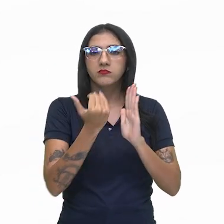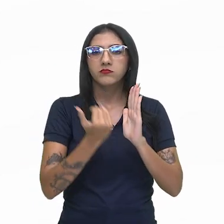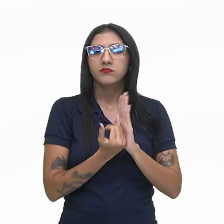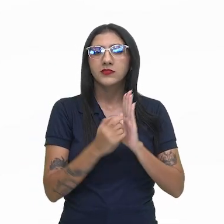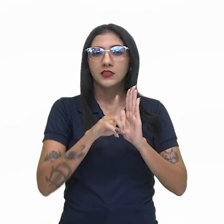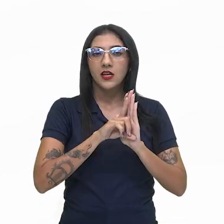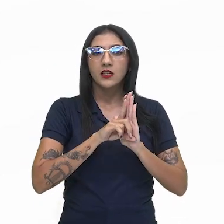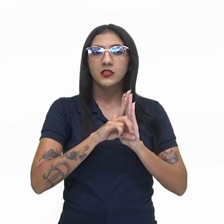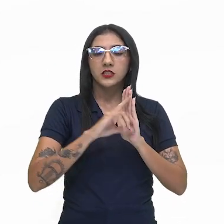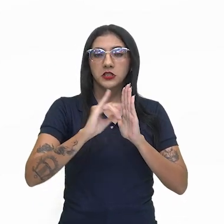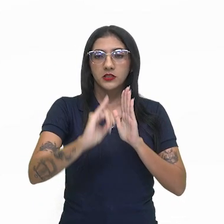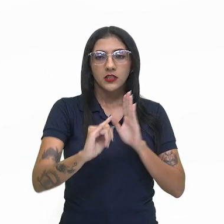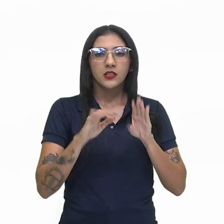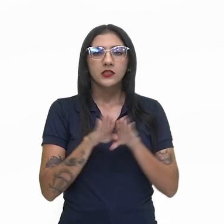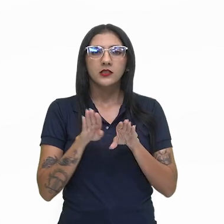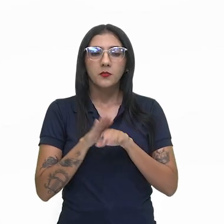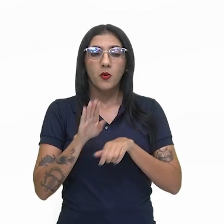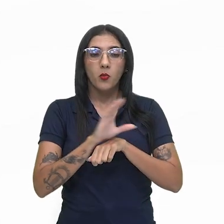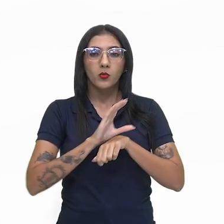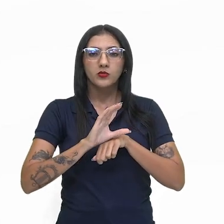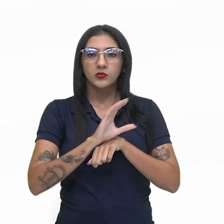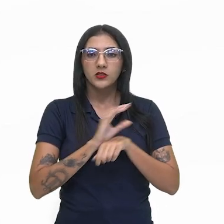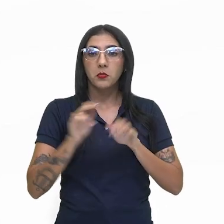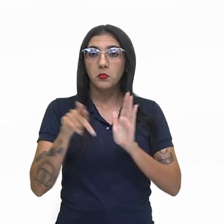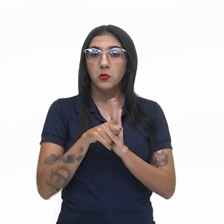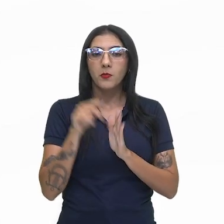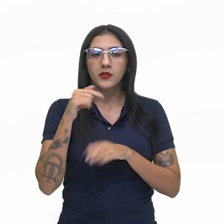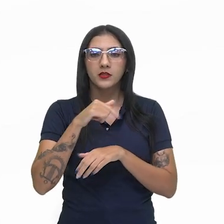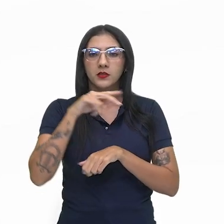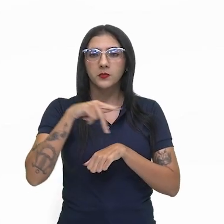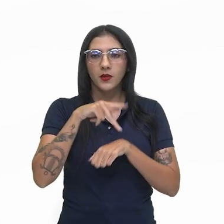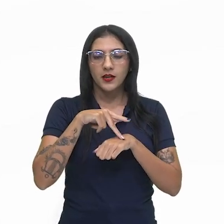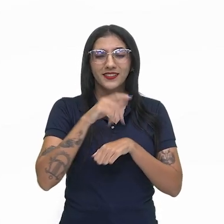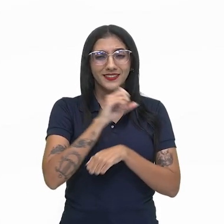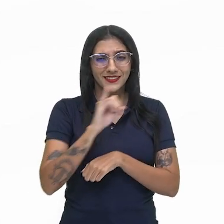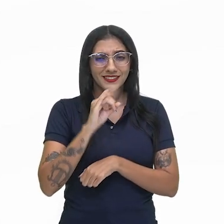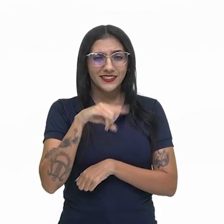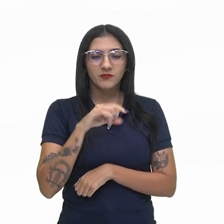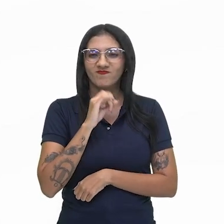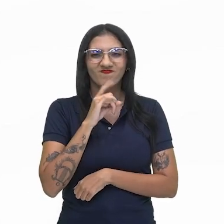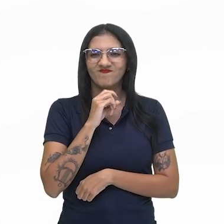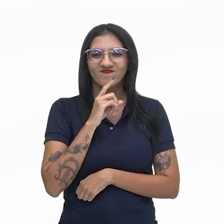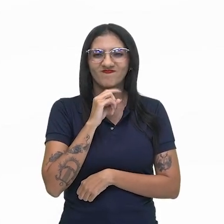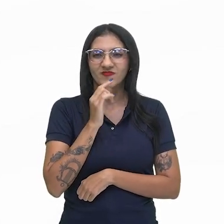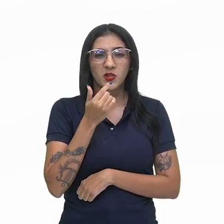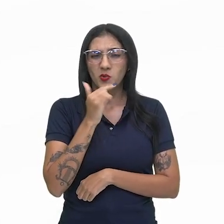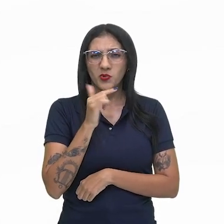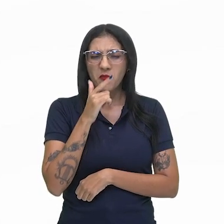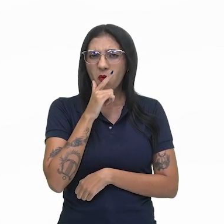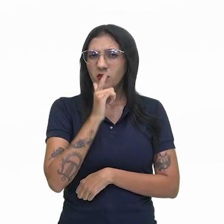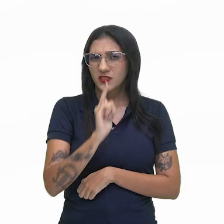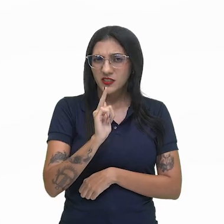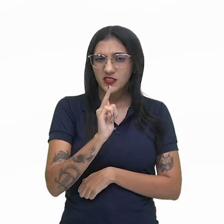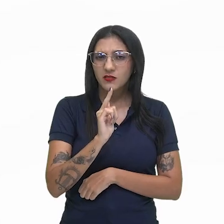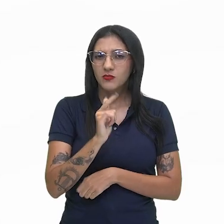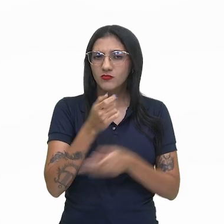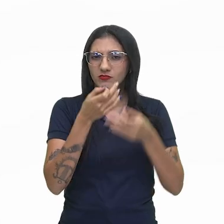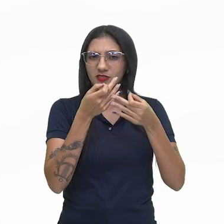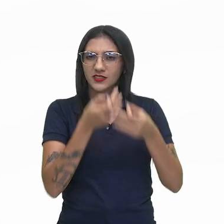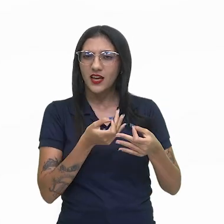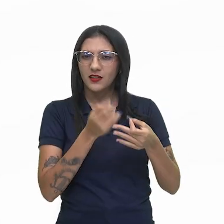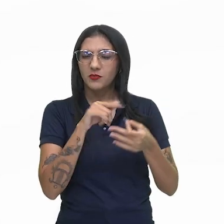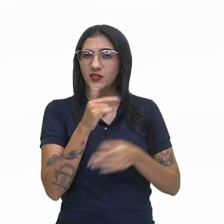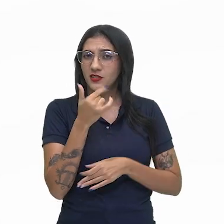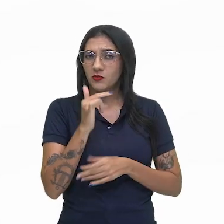as leis e a Constituição de um país. Se não for assim, se ele não foi conquistado desse jeito, se ele não